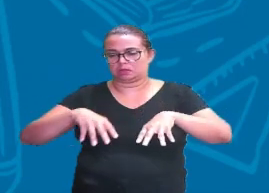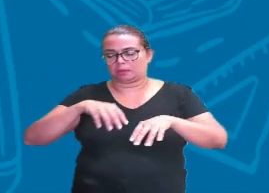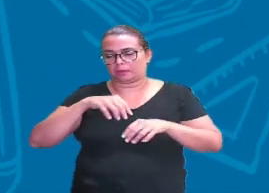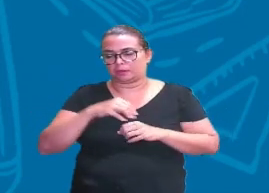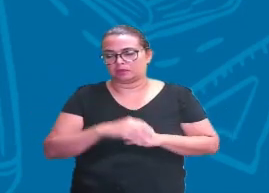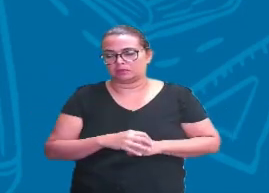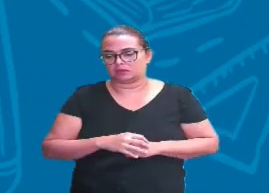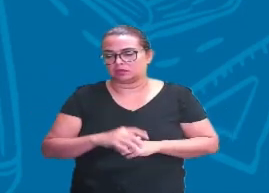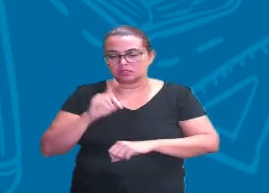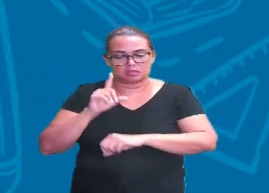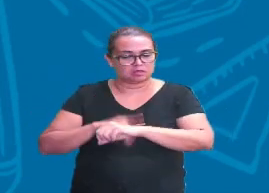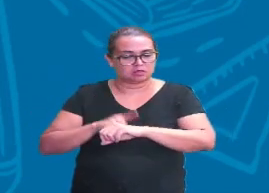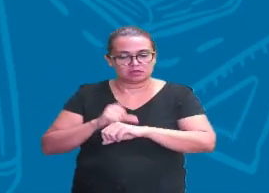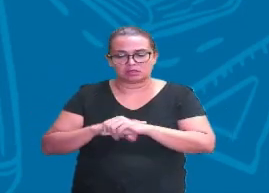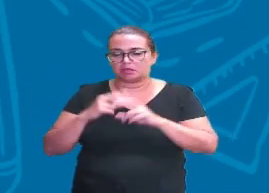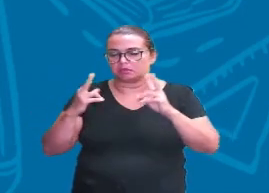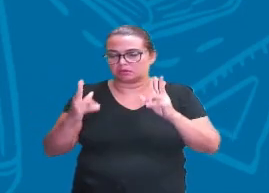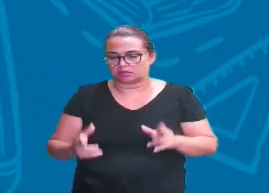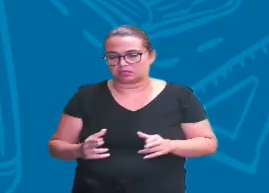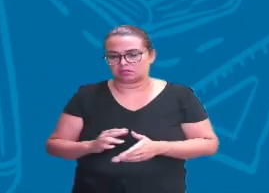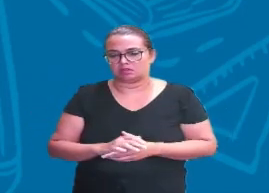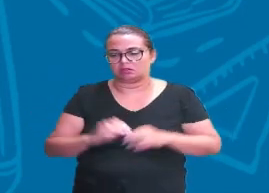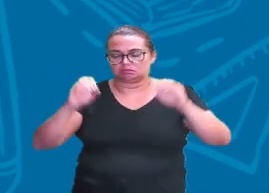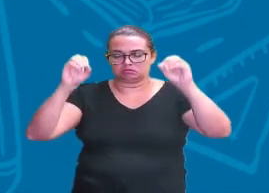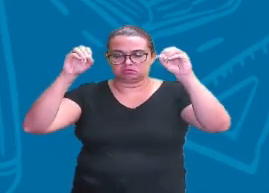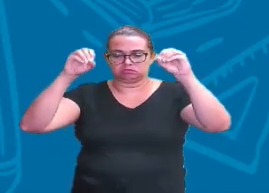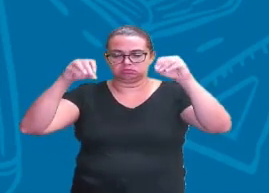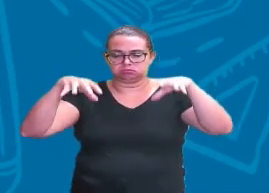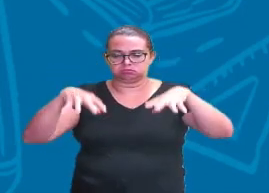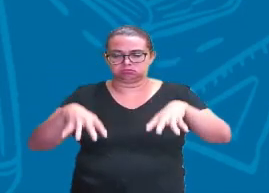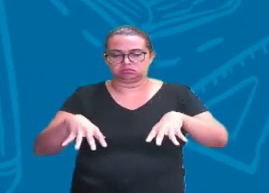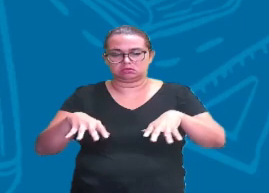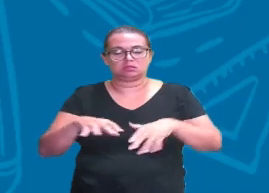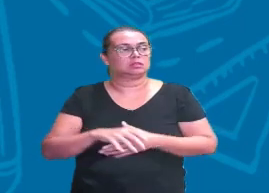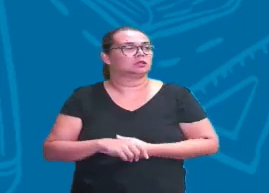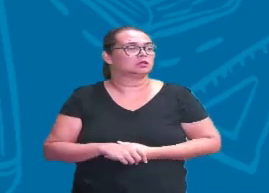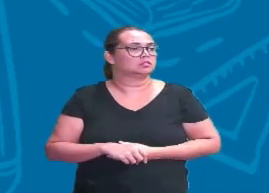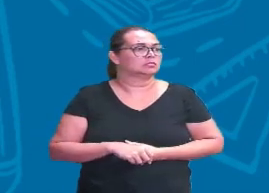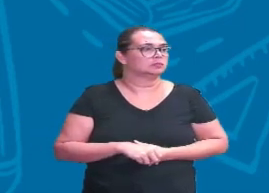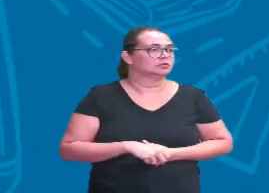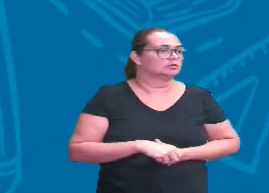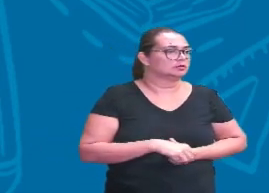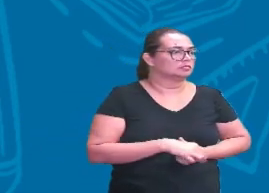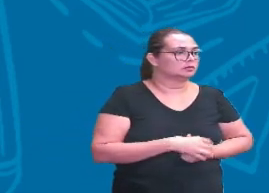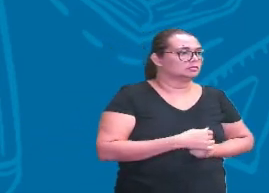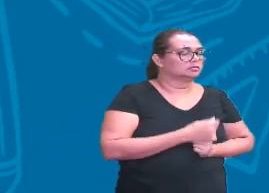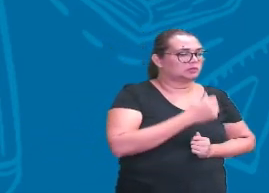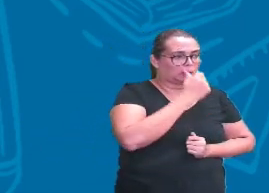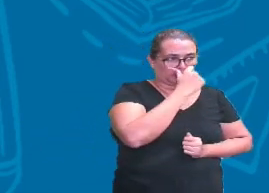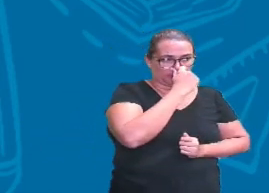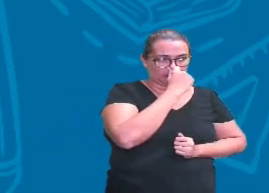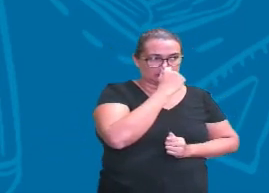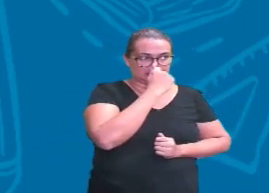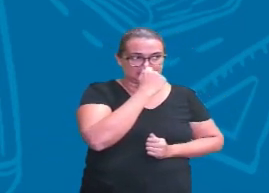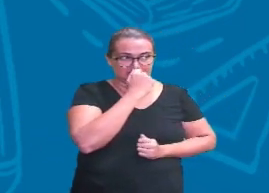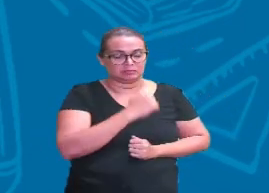no mesmo tempo, ao mesmo tempo no chão. Eu vou pegar aqui rapidamente aqui, tenho aqui